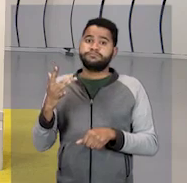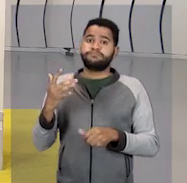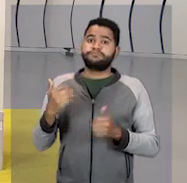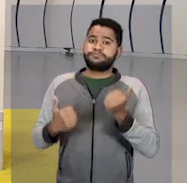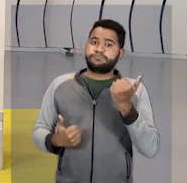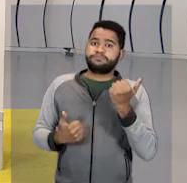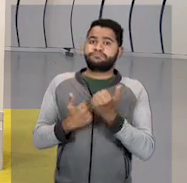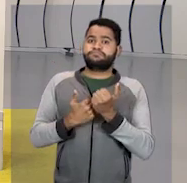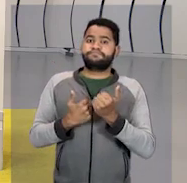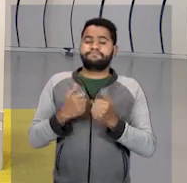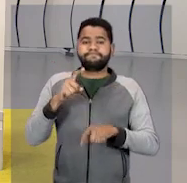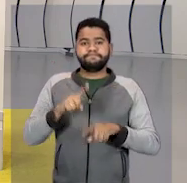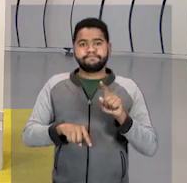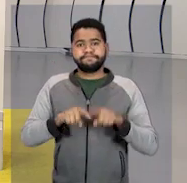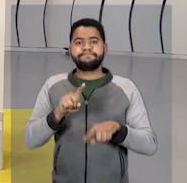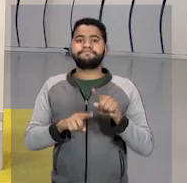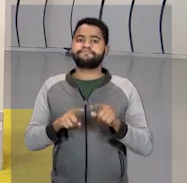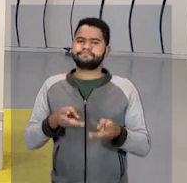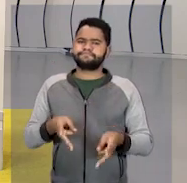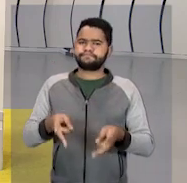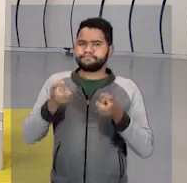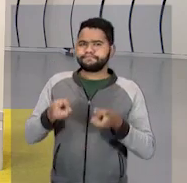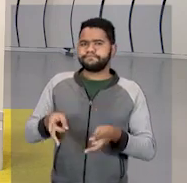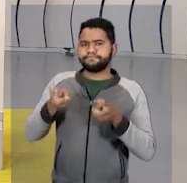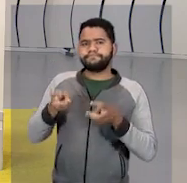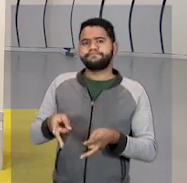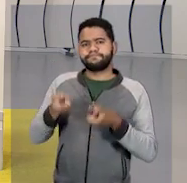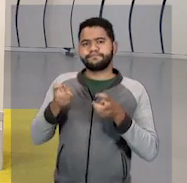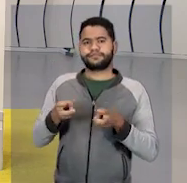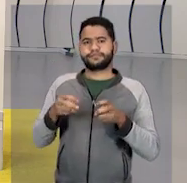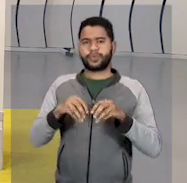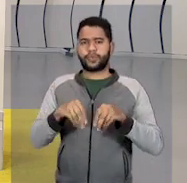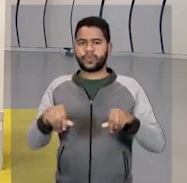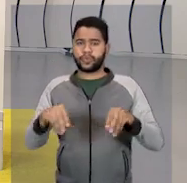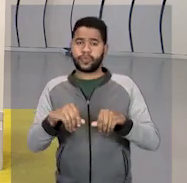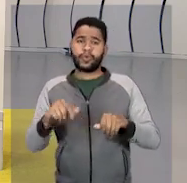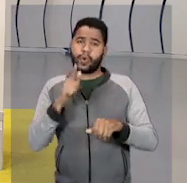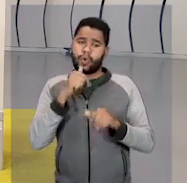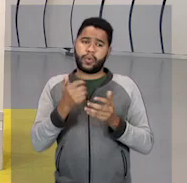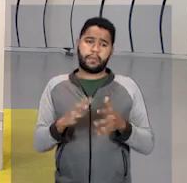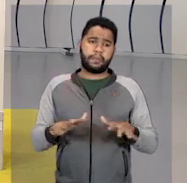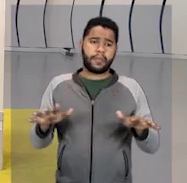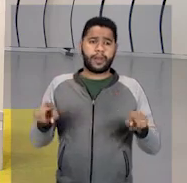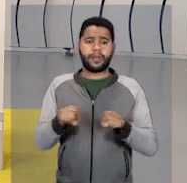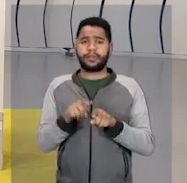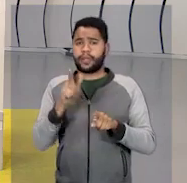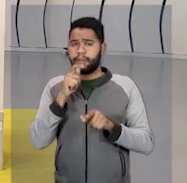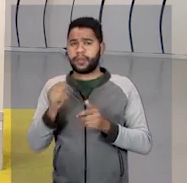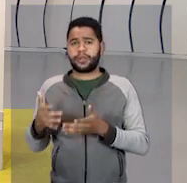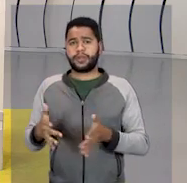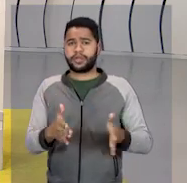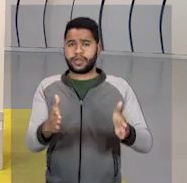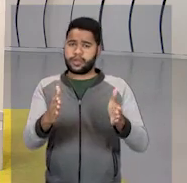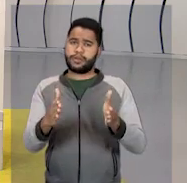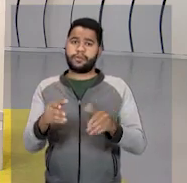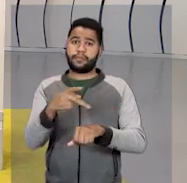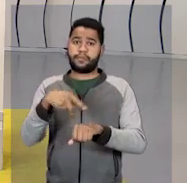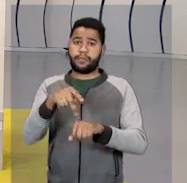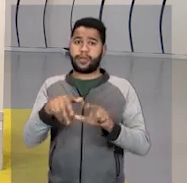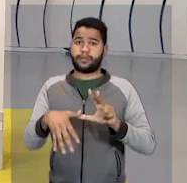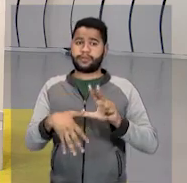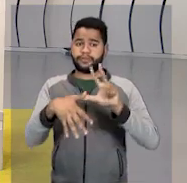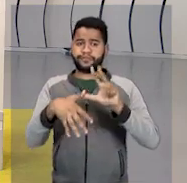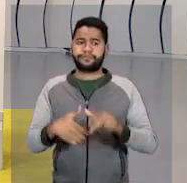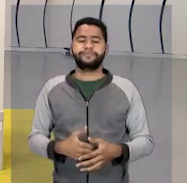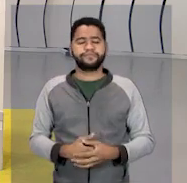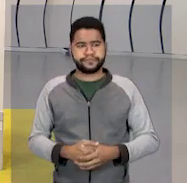de matéria-prima aí muito retirada aí, né, do solo, tanto no mar, né, nos rios aí dos países da América Latina,